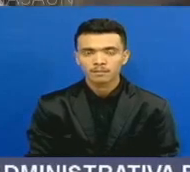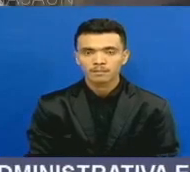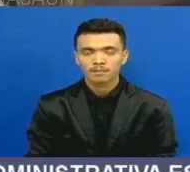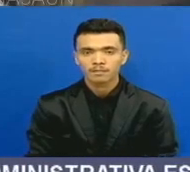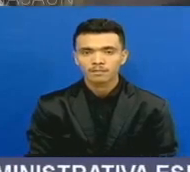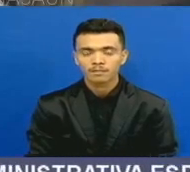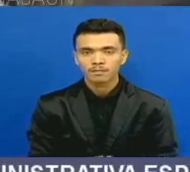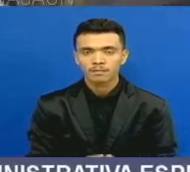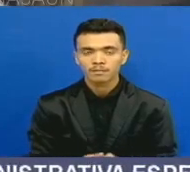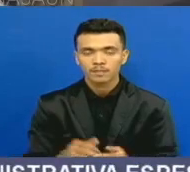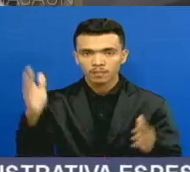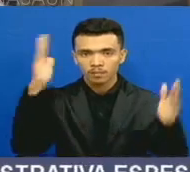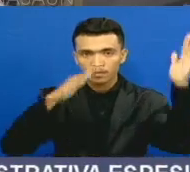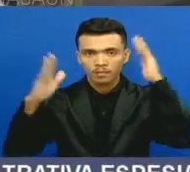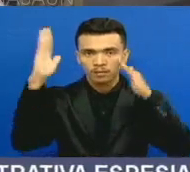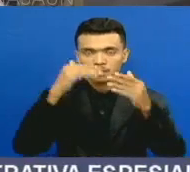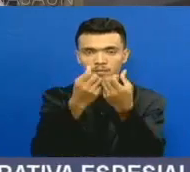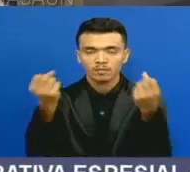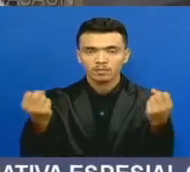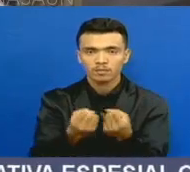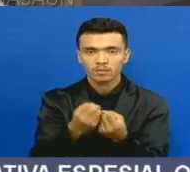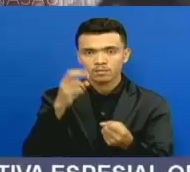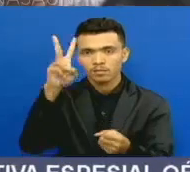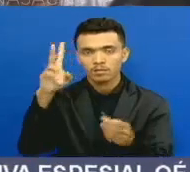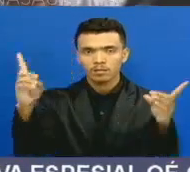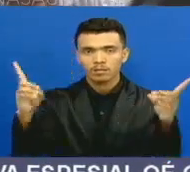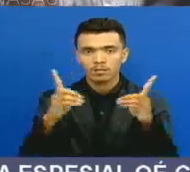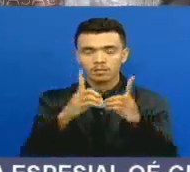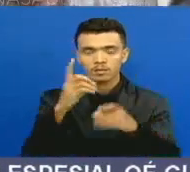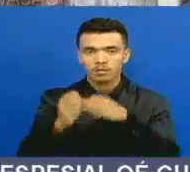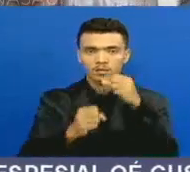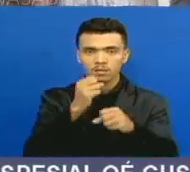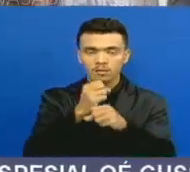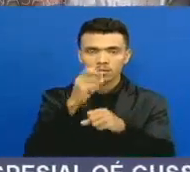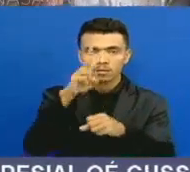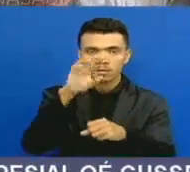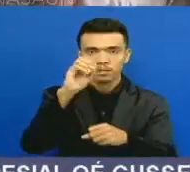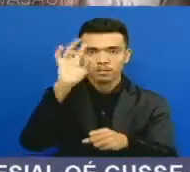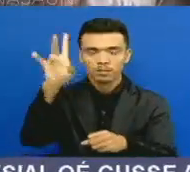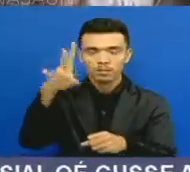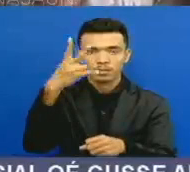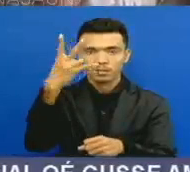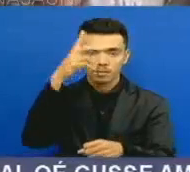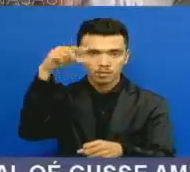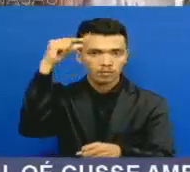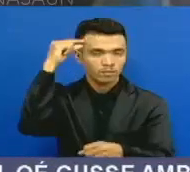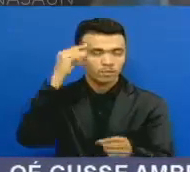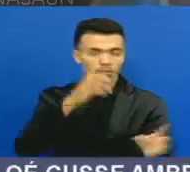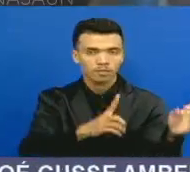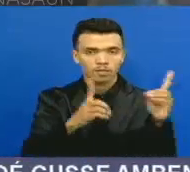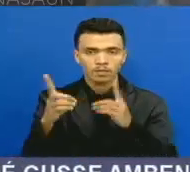Entretanto, polêmica entre Sucuruané acontece a rotina de um duas anos sem rito, mas o governo estabelece Sucufon